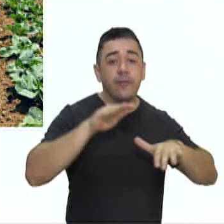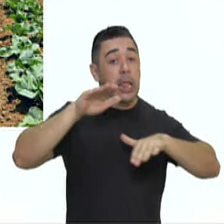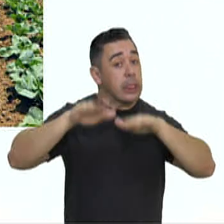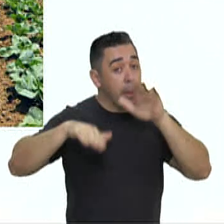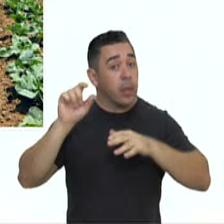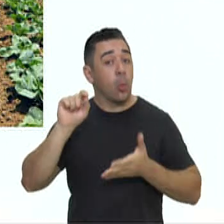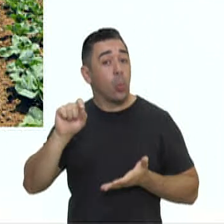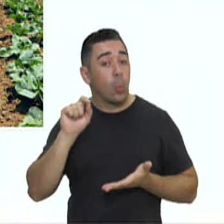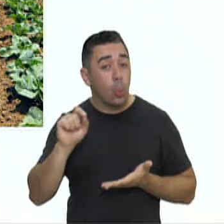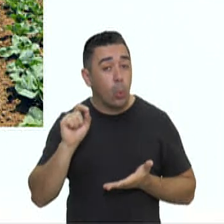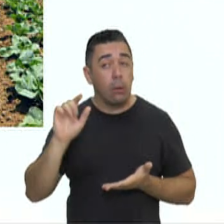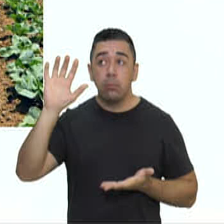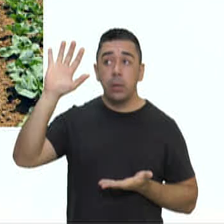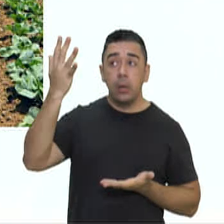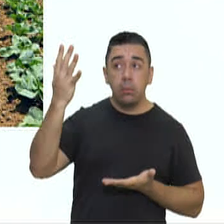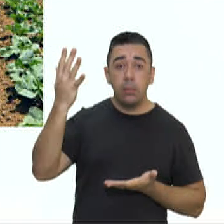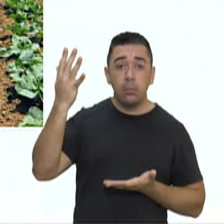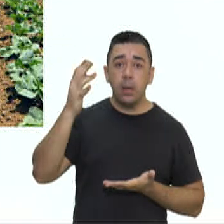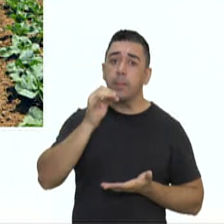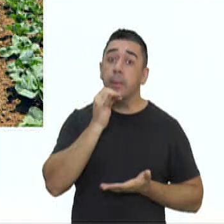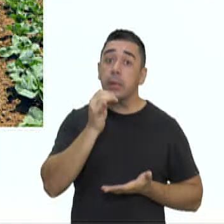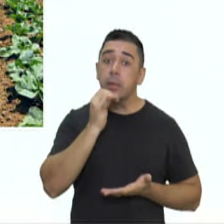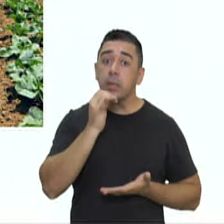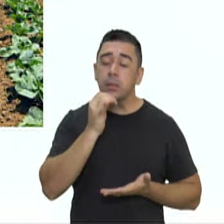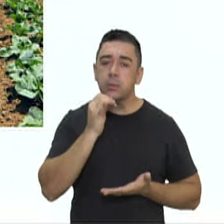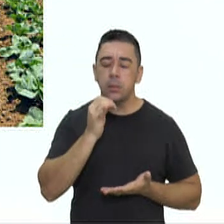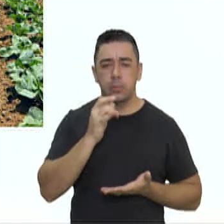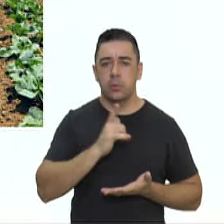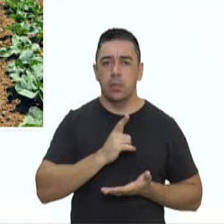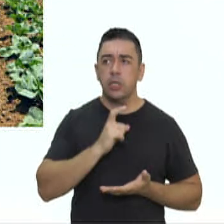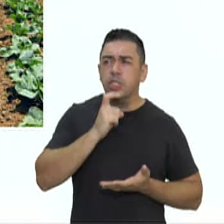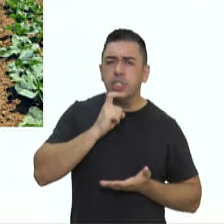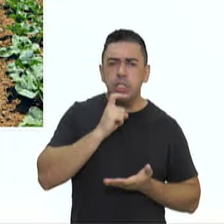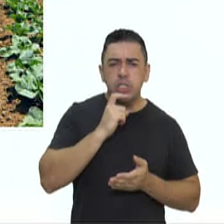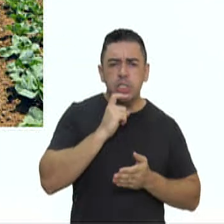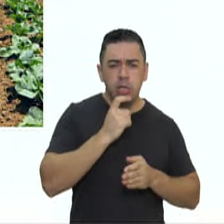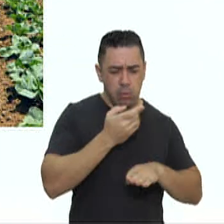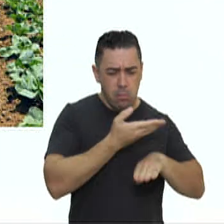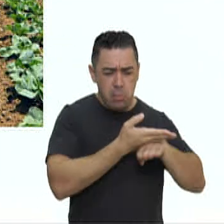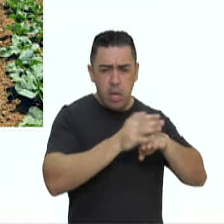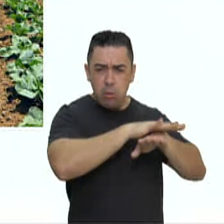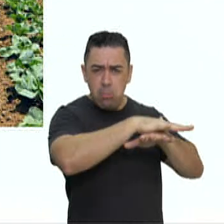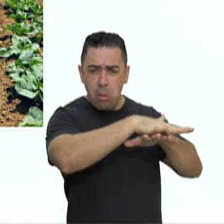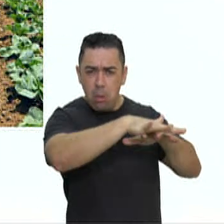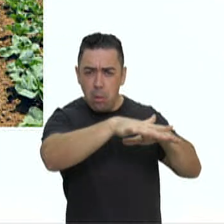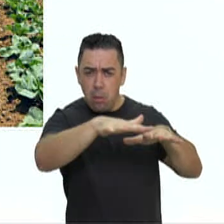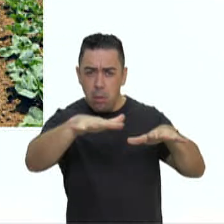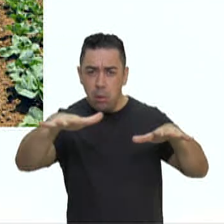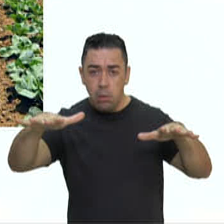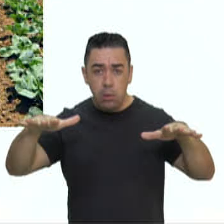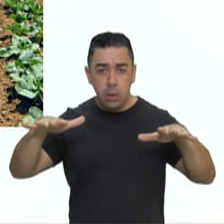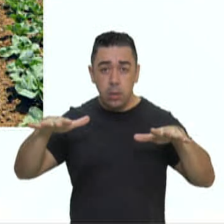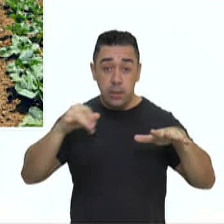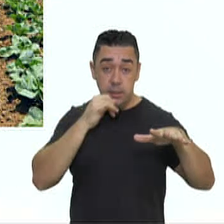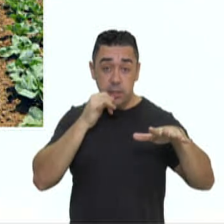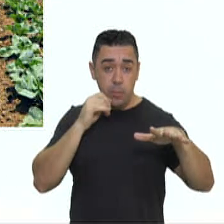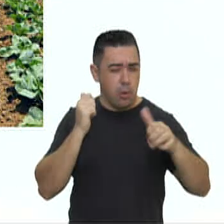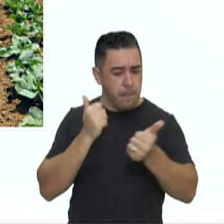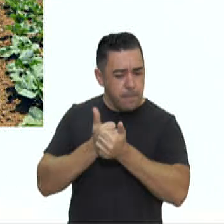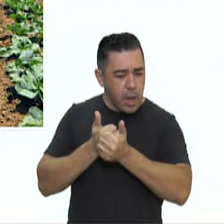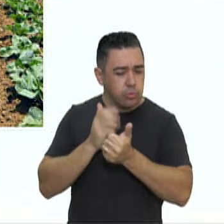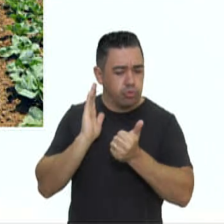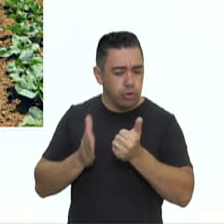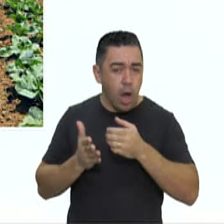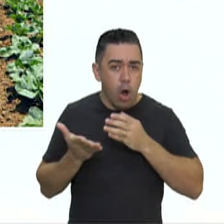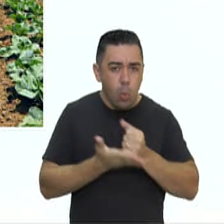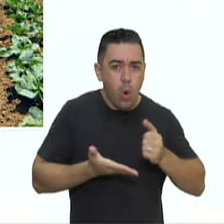né? Se tem uma previsão, por exemplo, de geada e ele já está lá com a sua colheita pela boa, ele pode